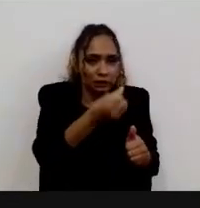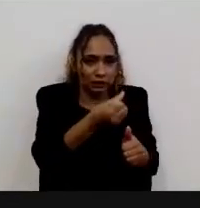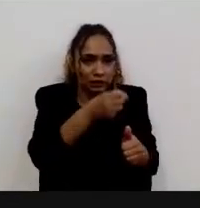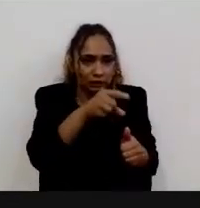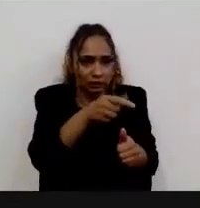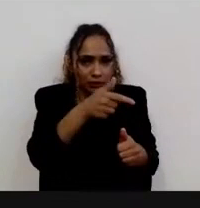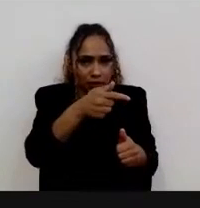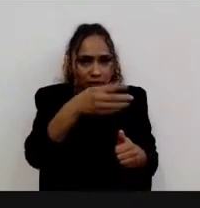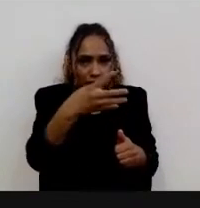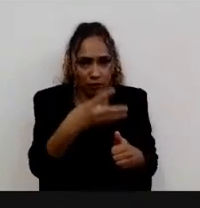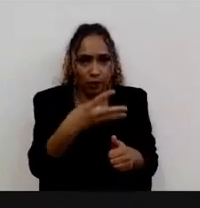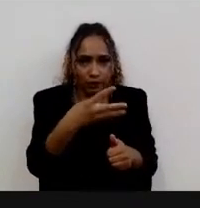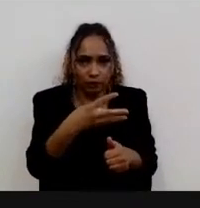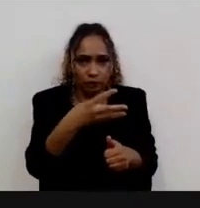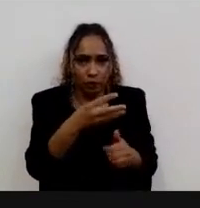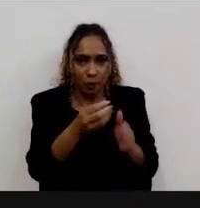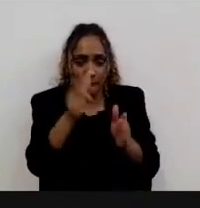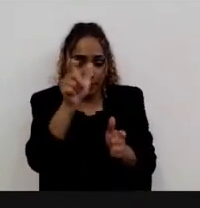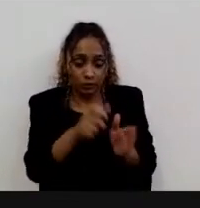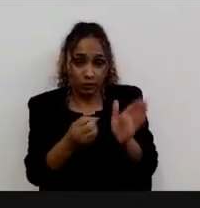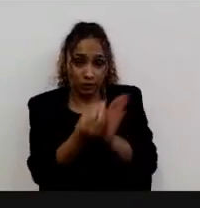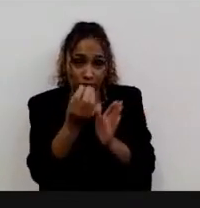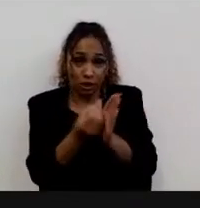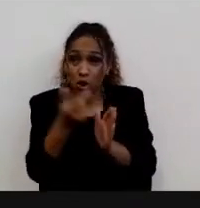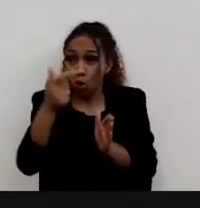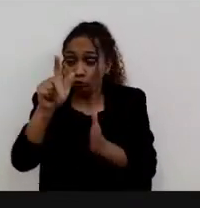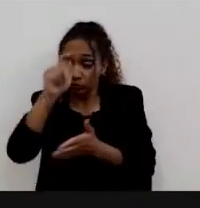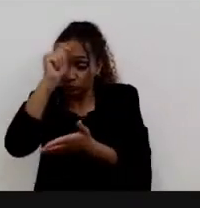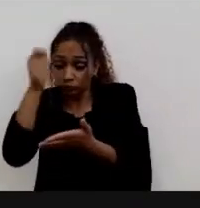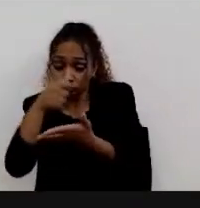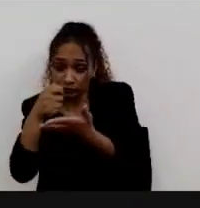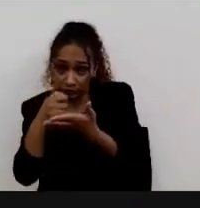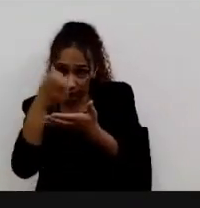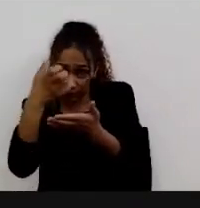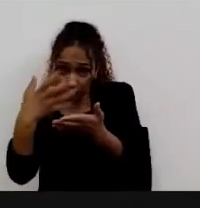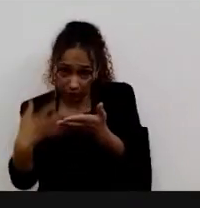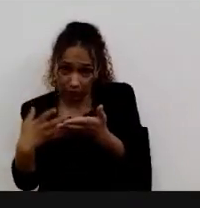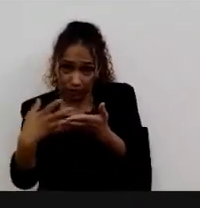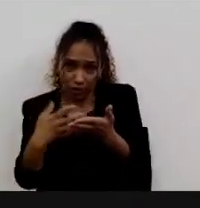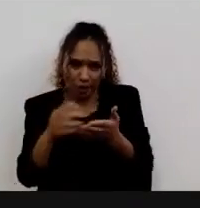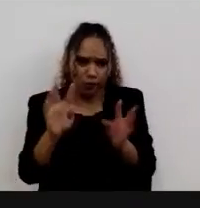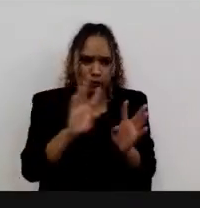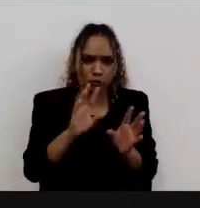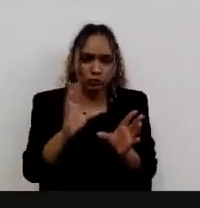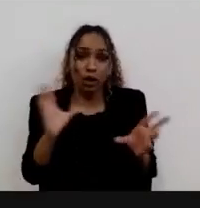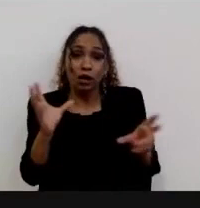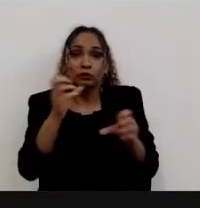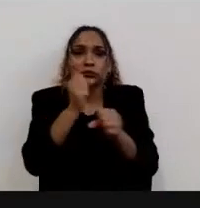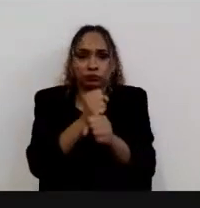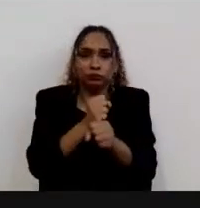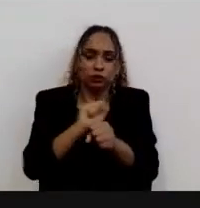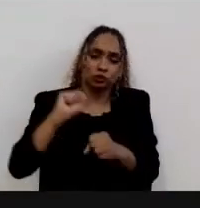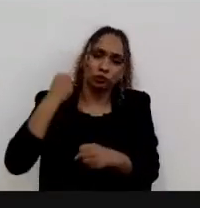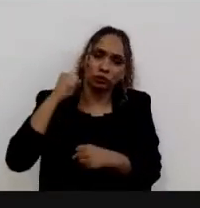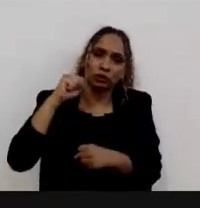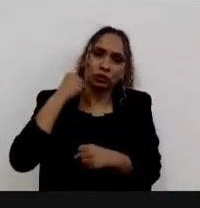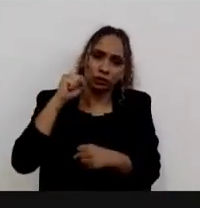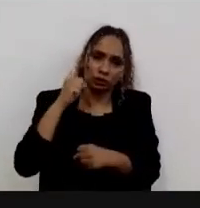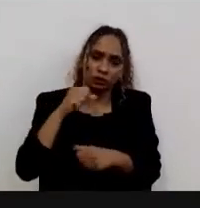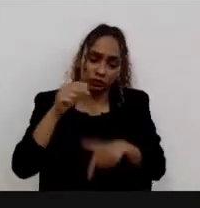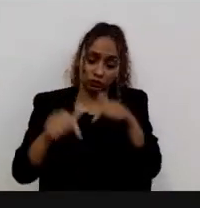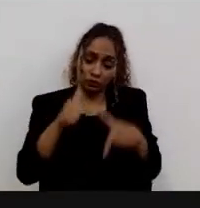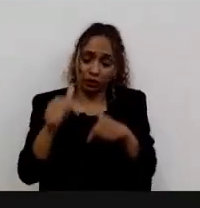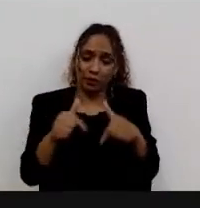36.074 autorias e 13.188 relatorias, né, que são todas as autorias e relatorias dos senadores que estão em